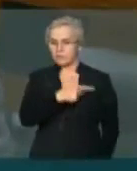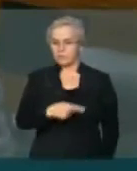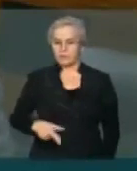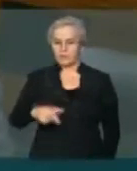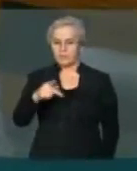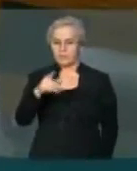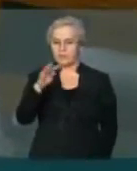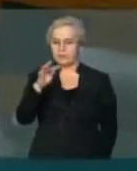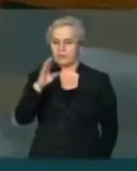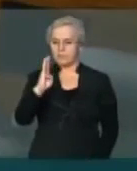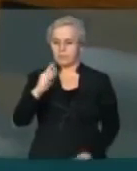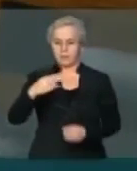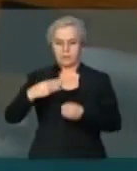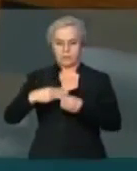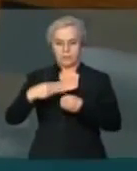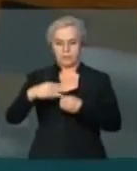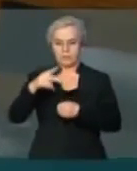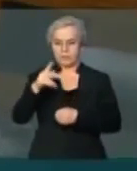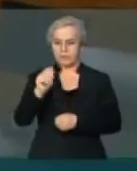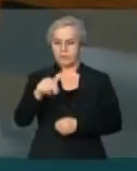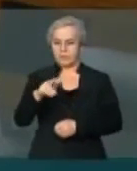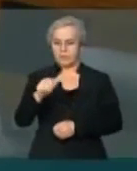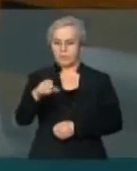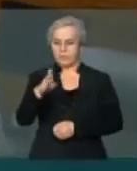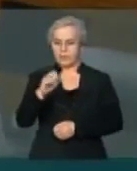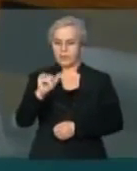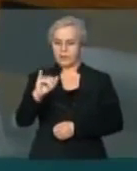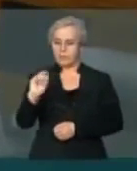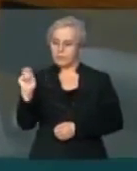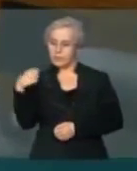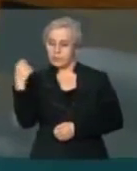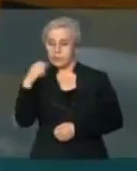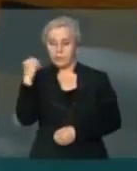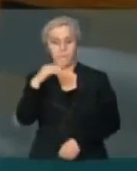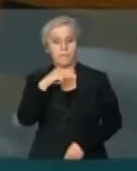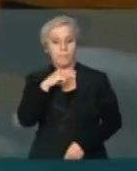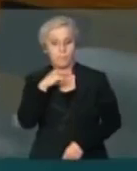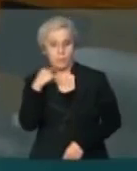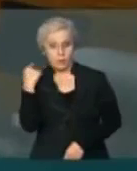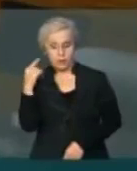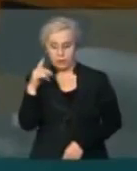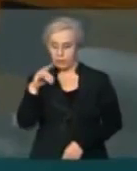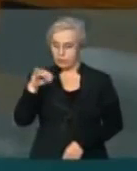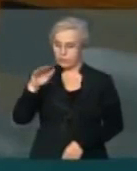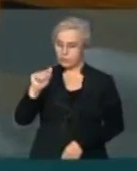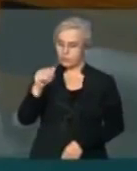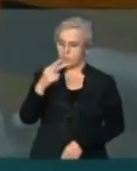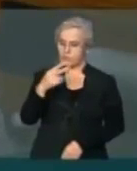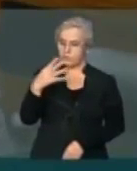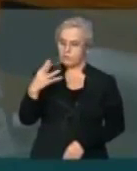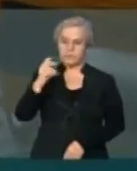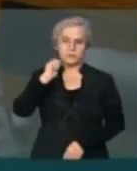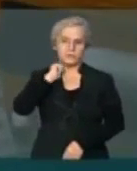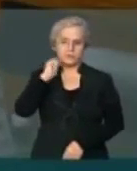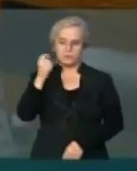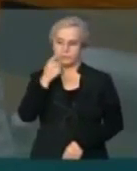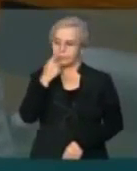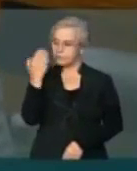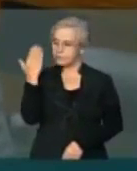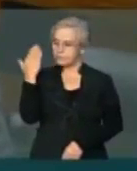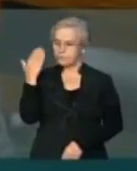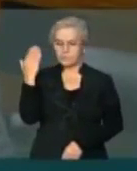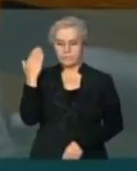do município de Panambi, lá no estado do Rio Grande do Sul, que ocorreu no último dia 24 de abril. O